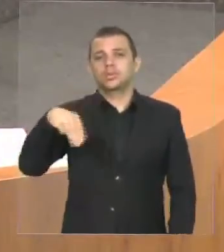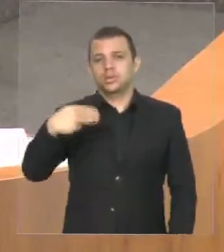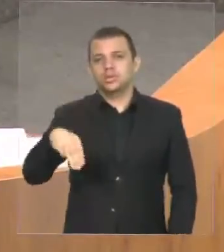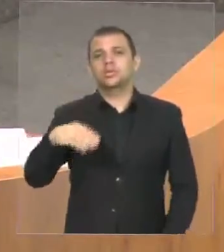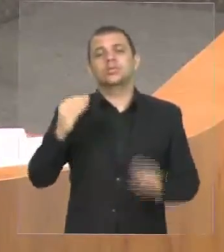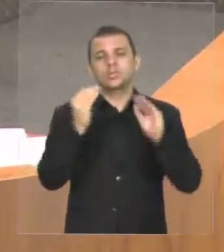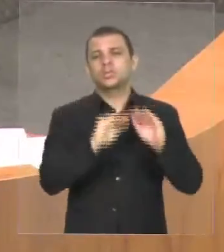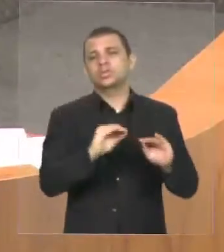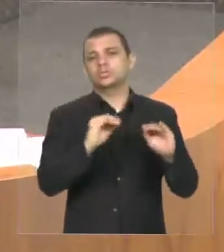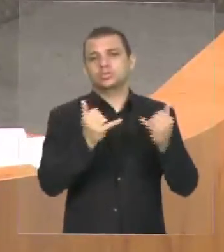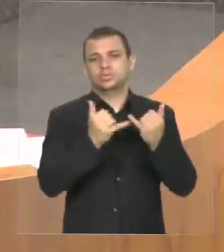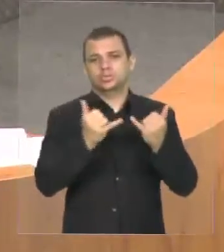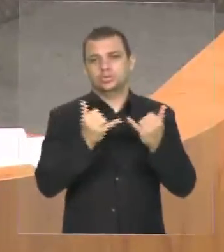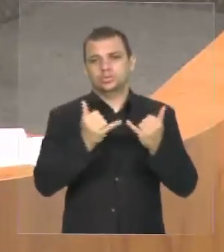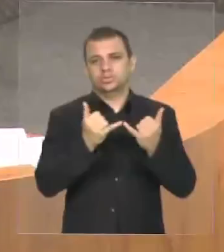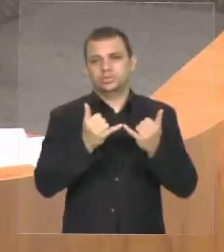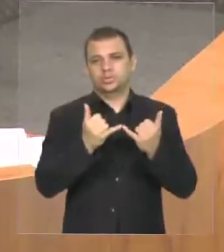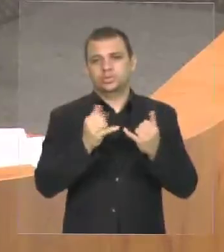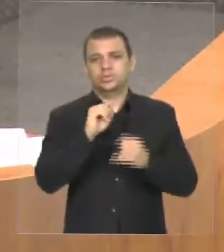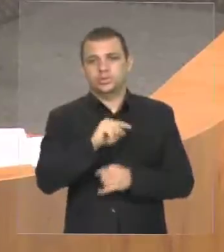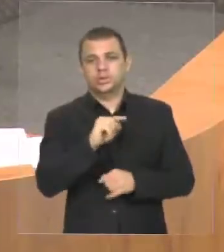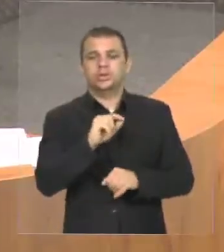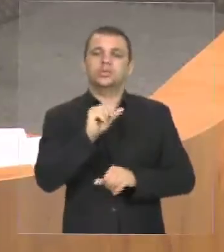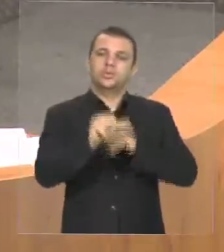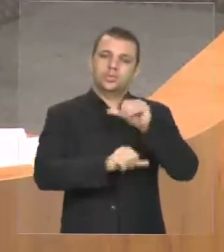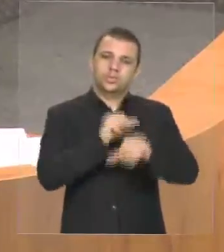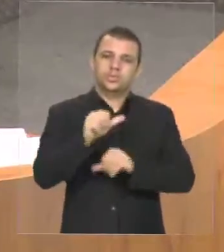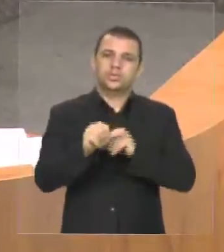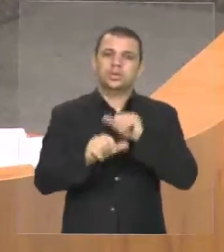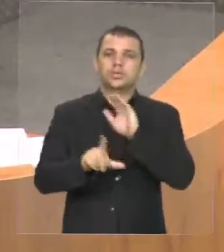Legislativa. Revogada pela Lei